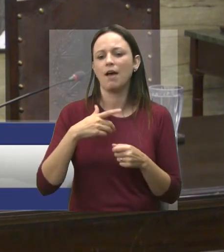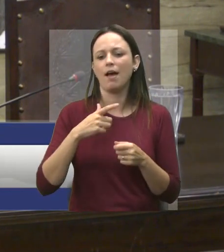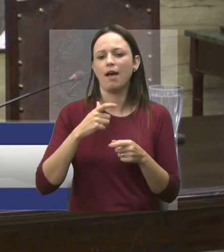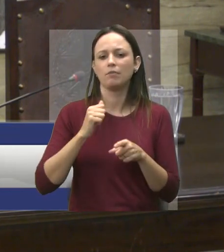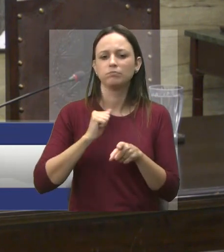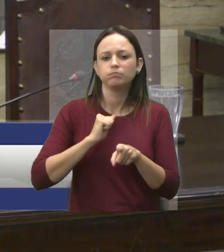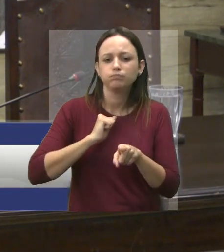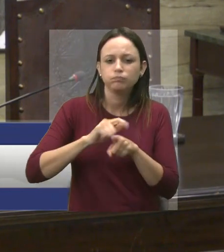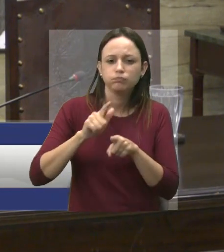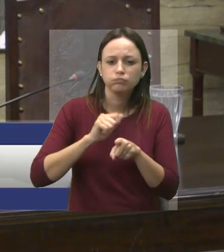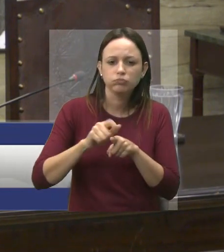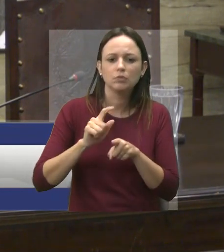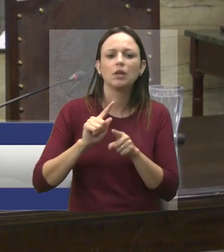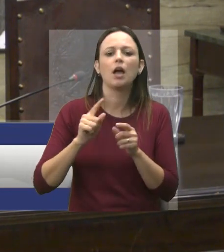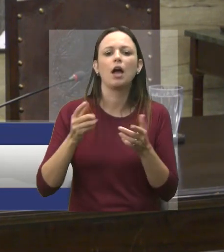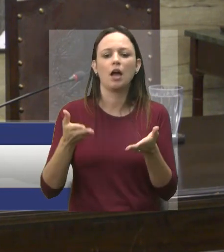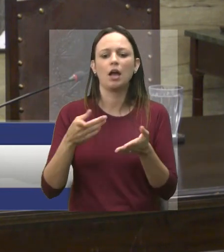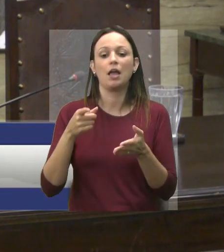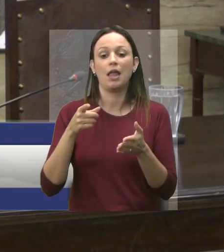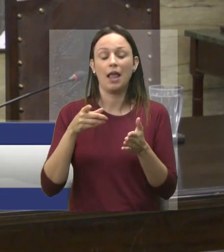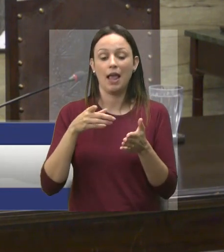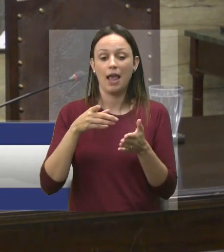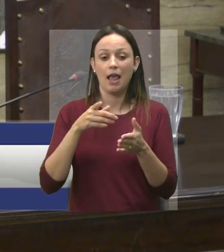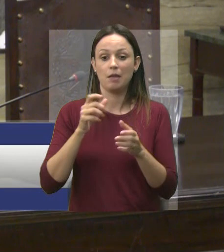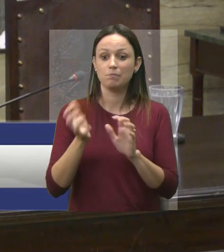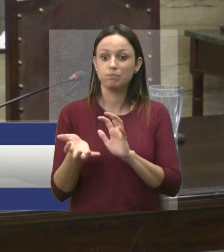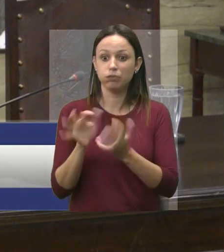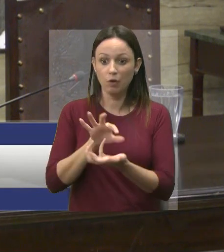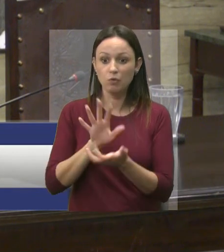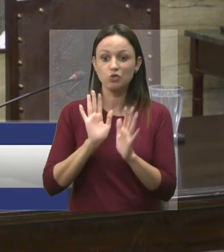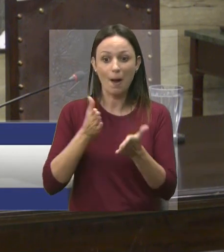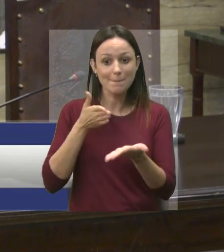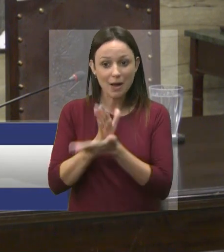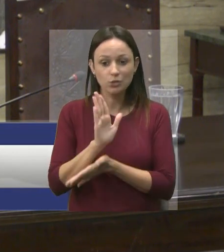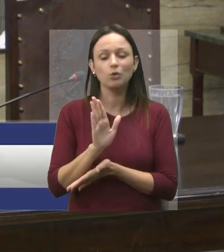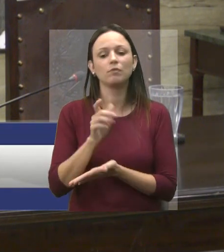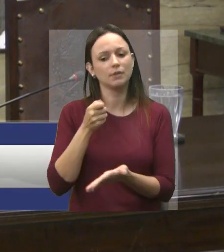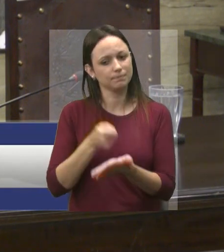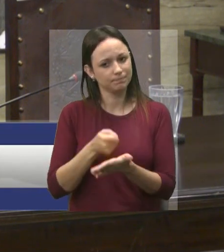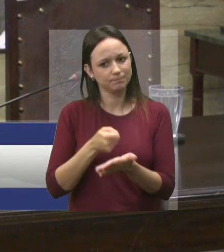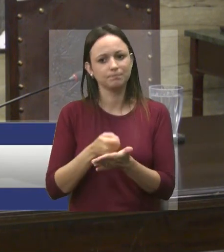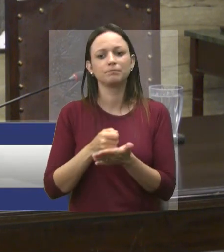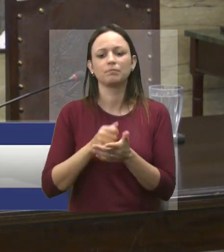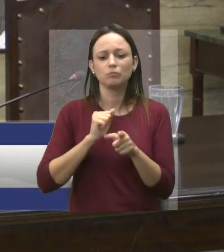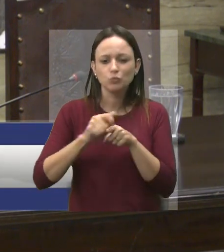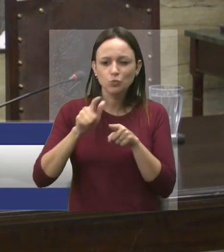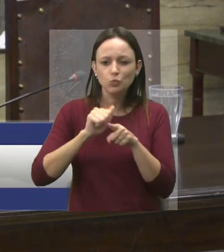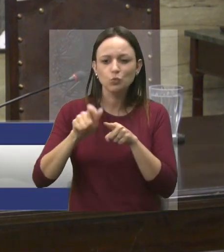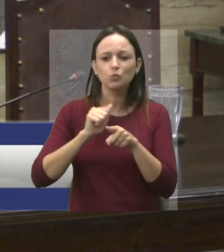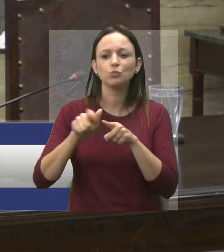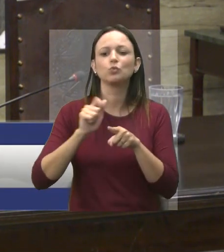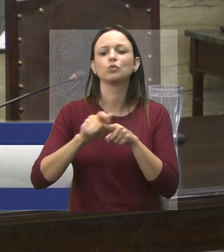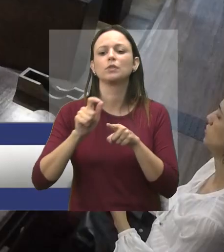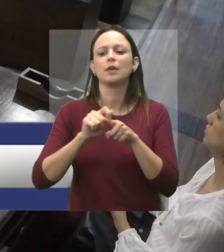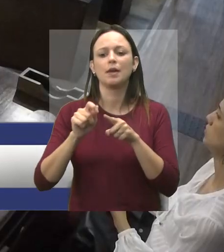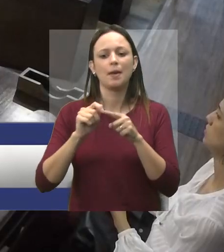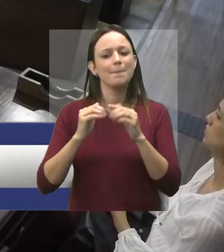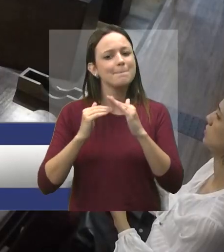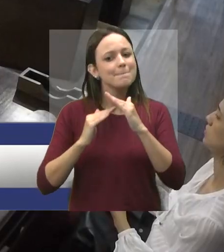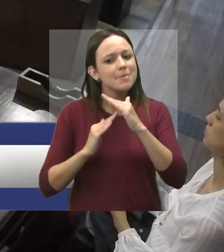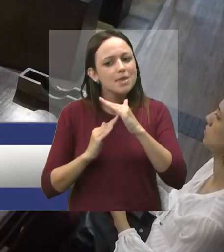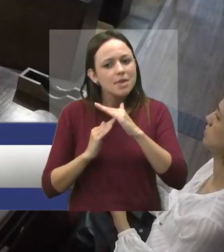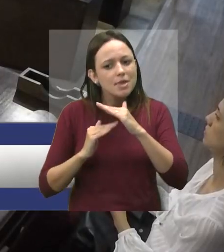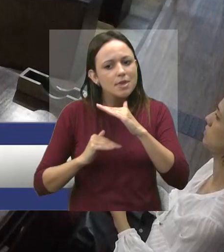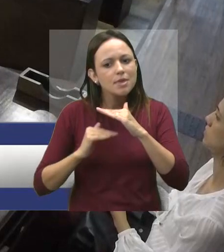contribuições, e a partir da reforma vai se exigir contribuições mínimas para